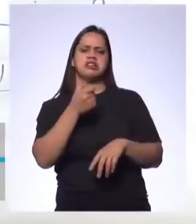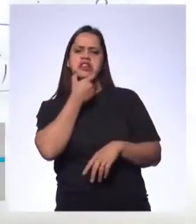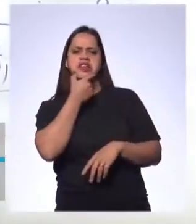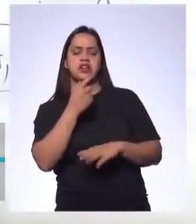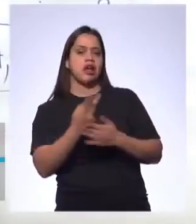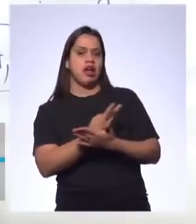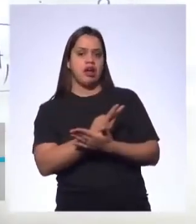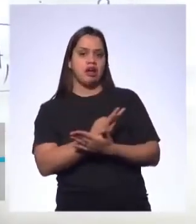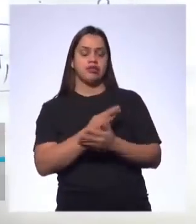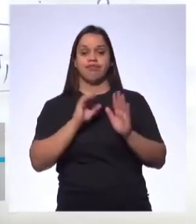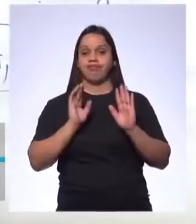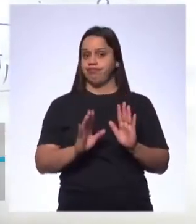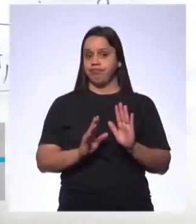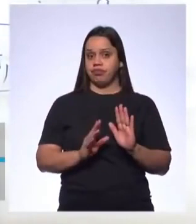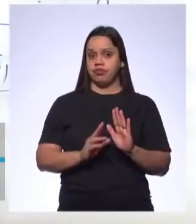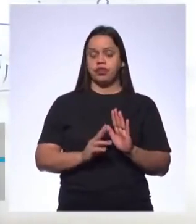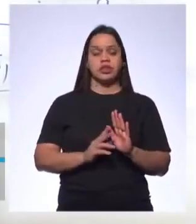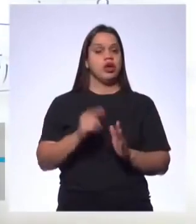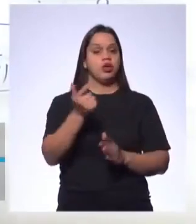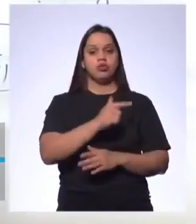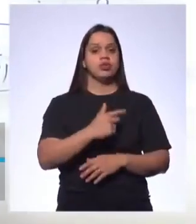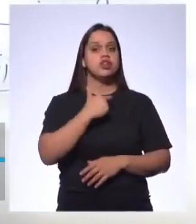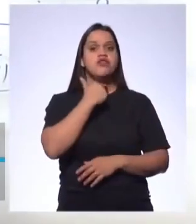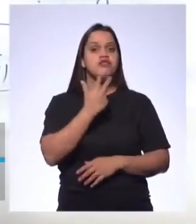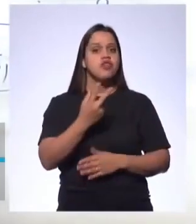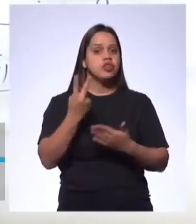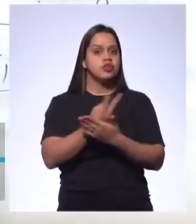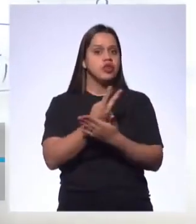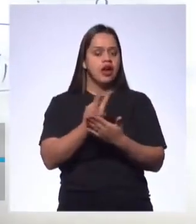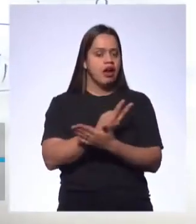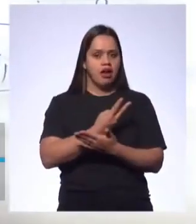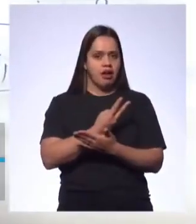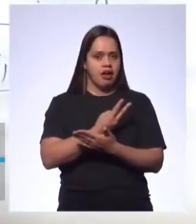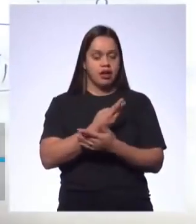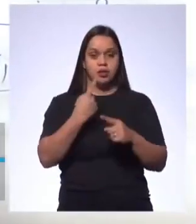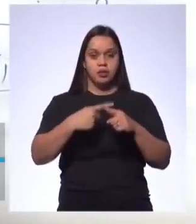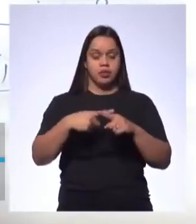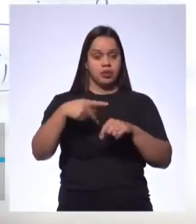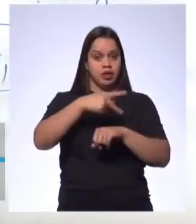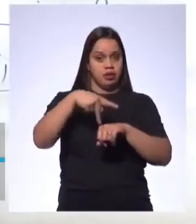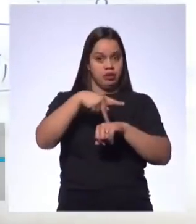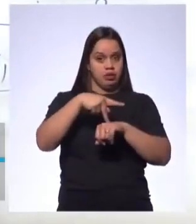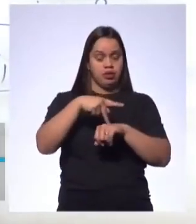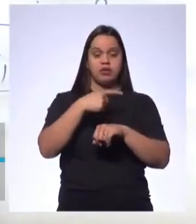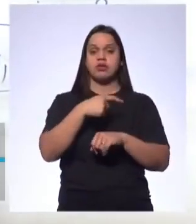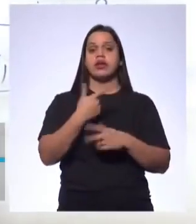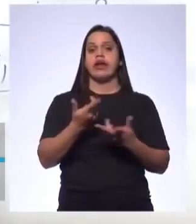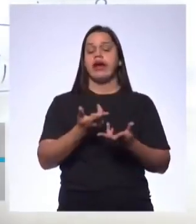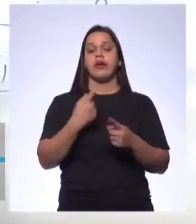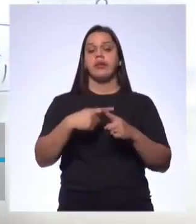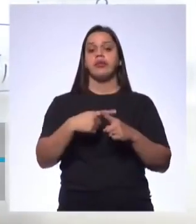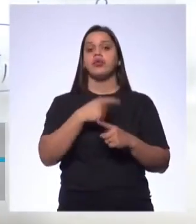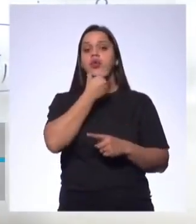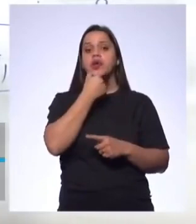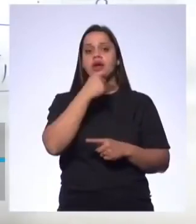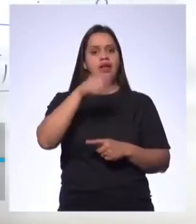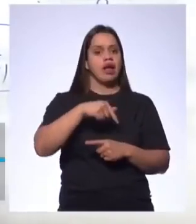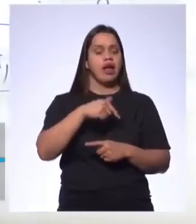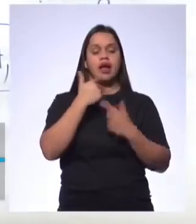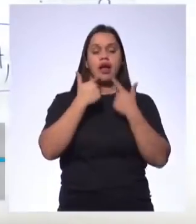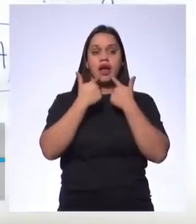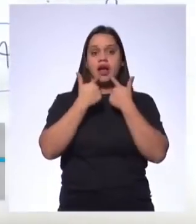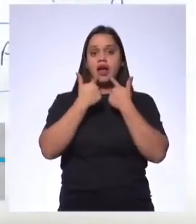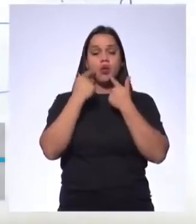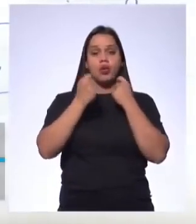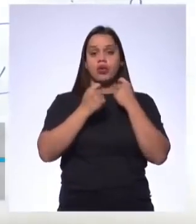errado. Não existe a pronúncia errada. Hoje, a língua inglesa é uma língua universal, né? E as pessoas ficam sempre preocupadas